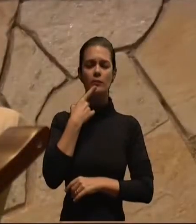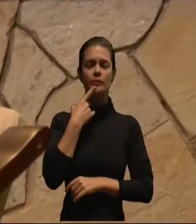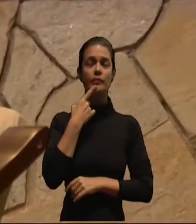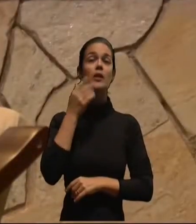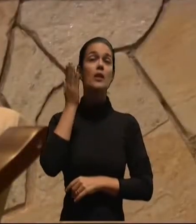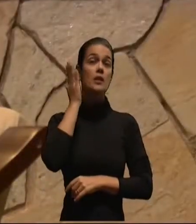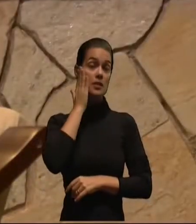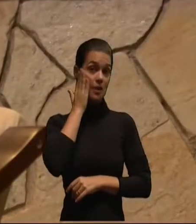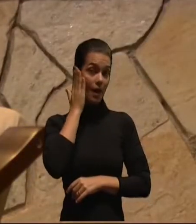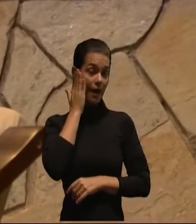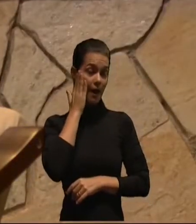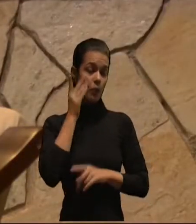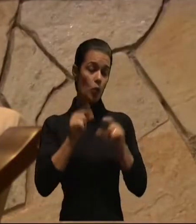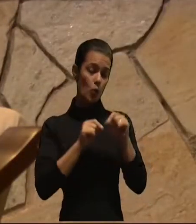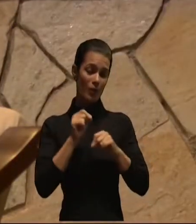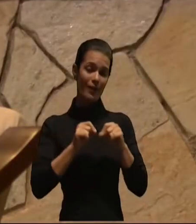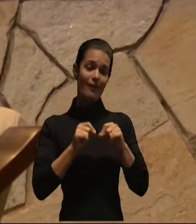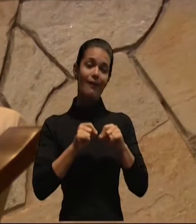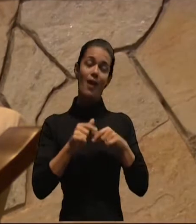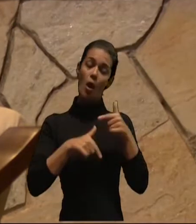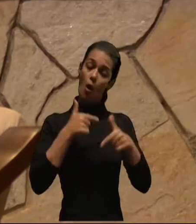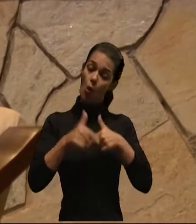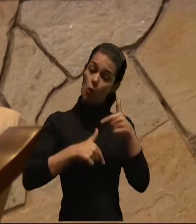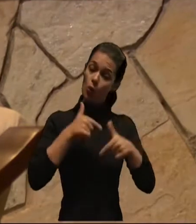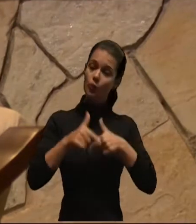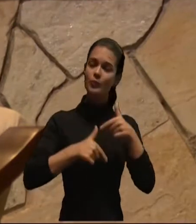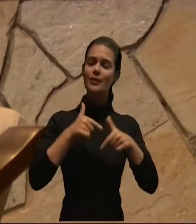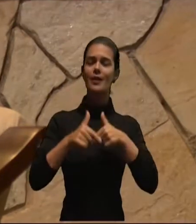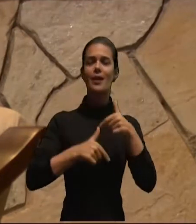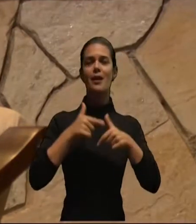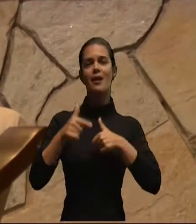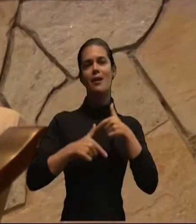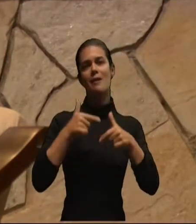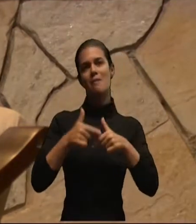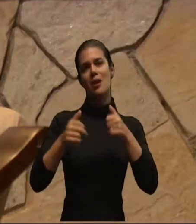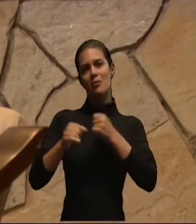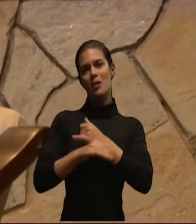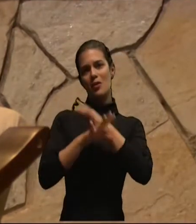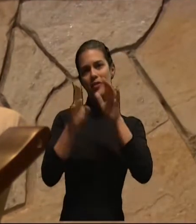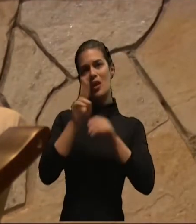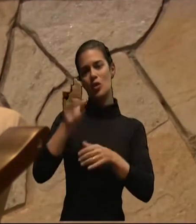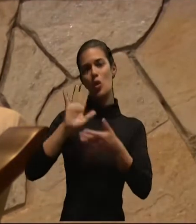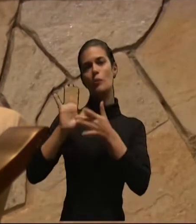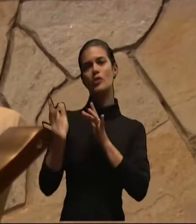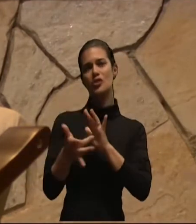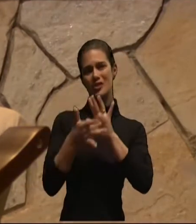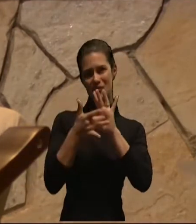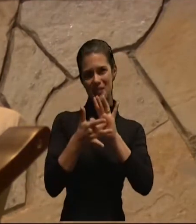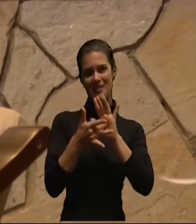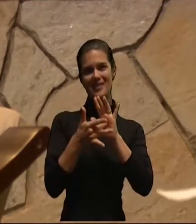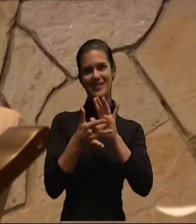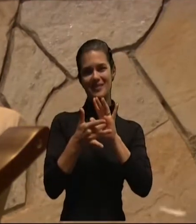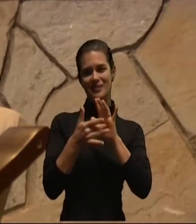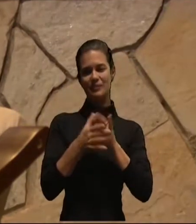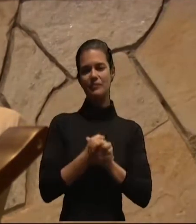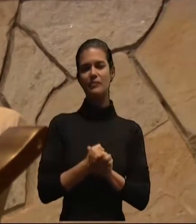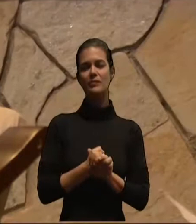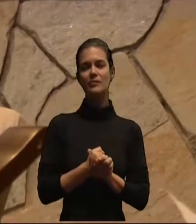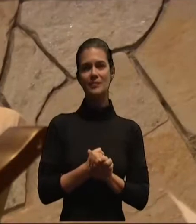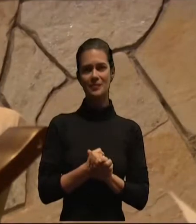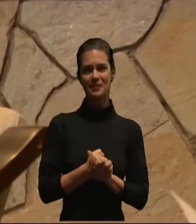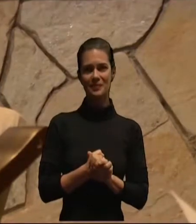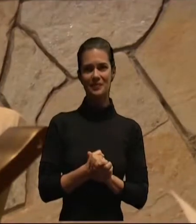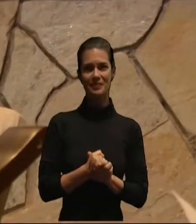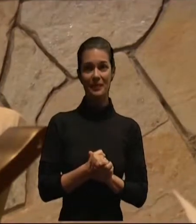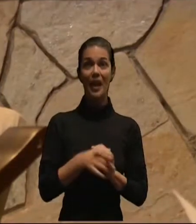que nós estamos fazendo e que é para a honra e glória do Senhor Jesus. E que nesse momento, além das máscaras para